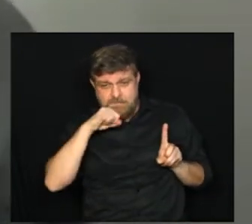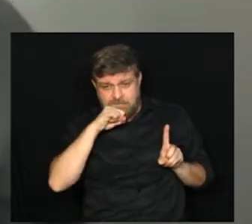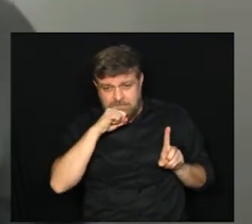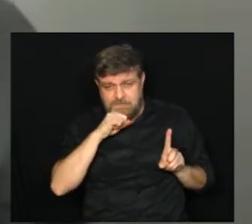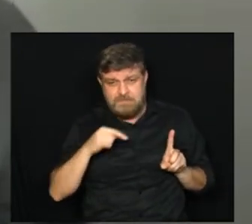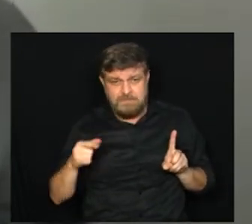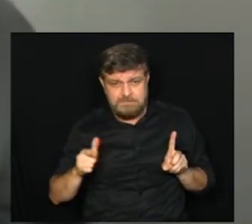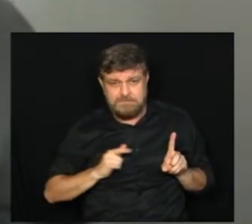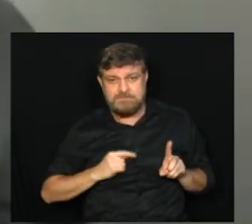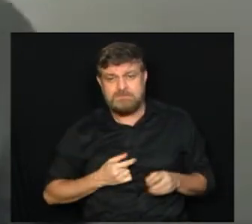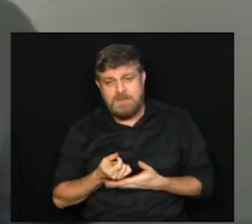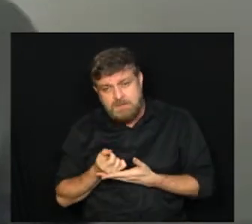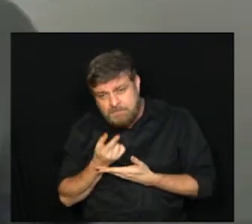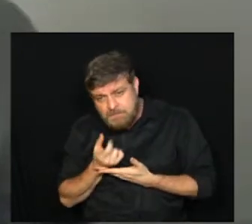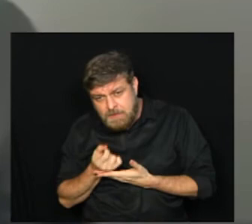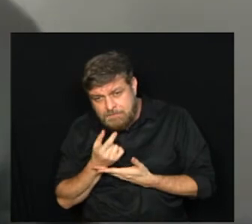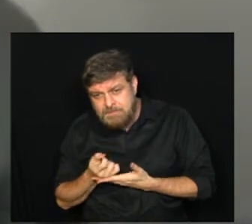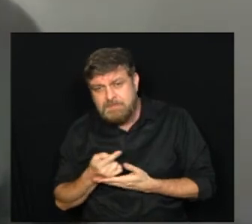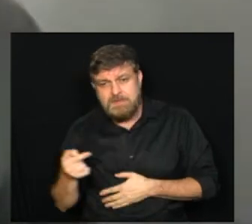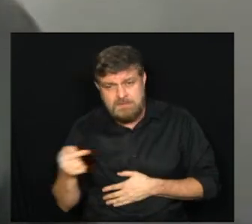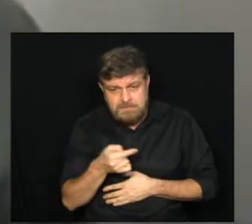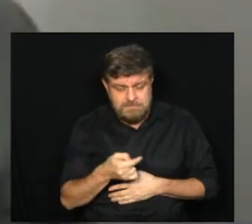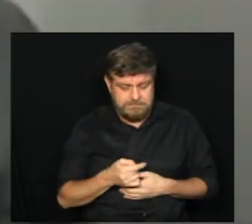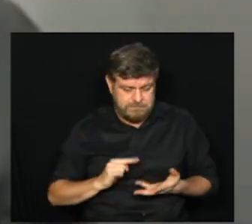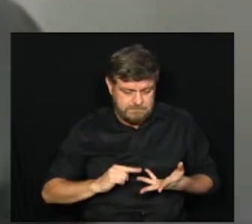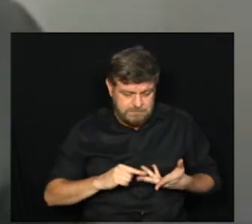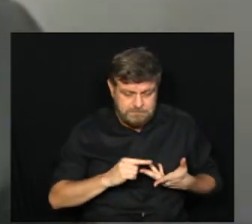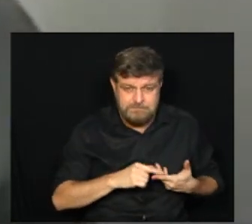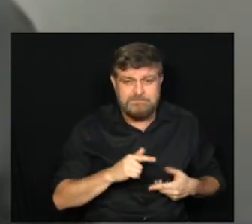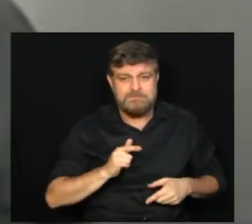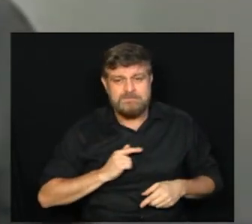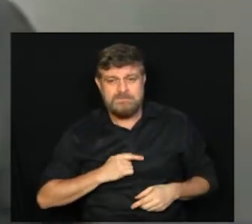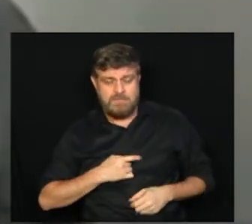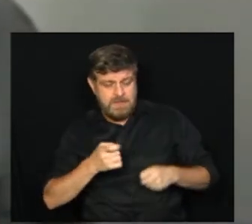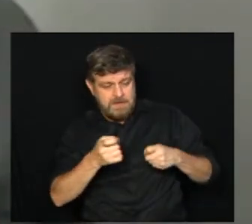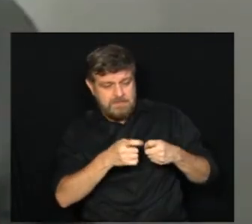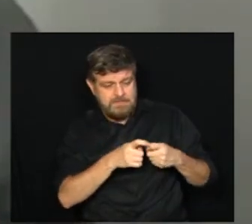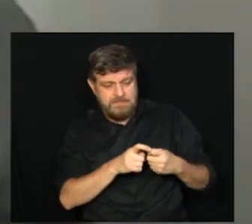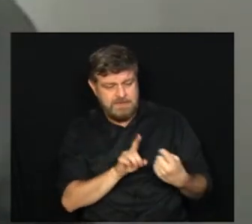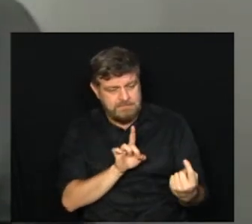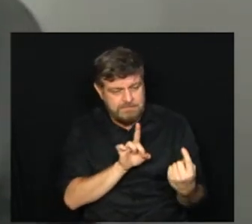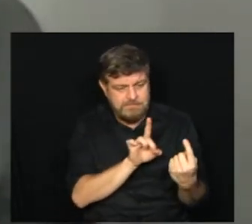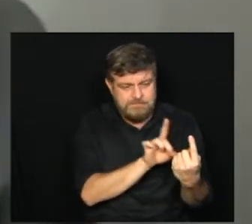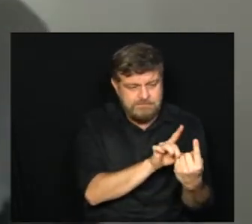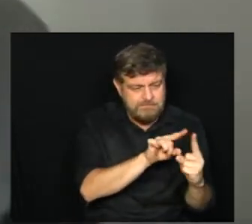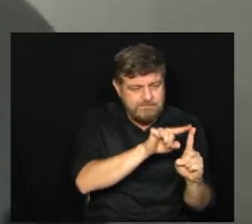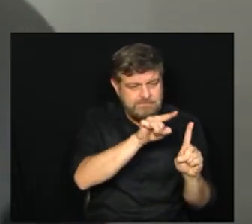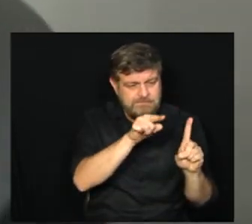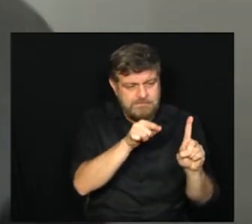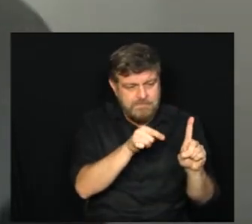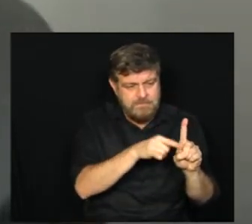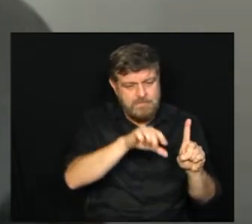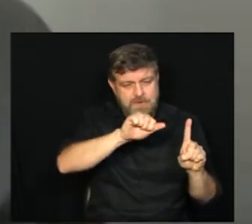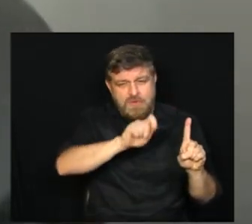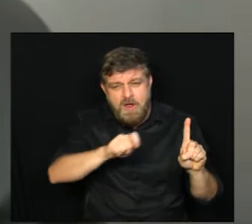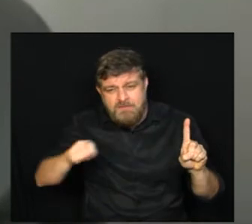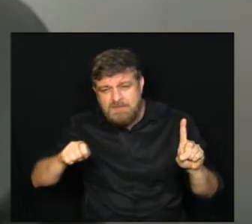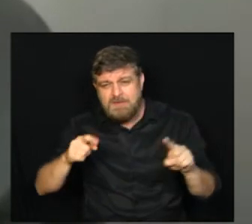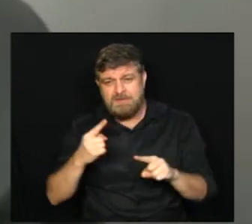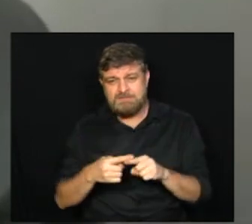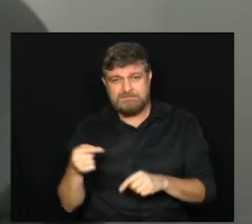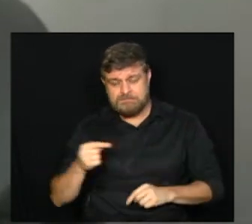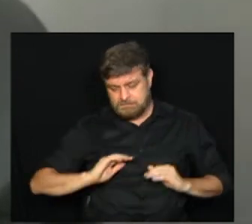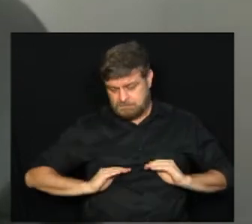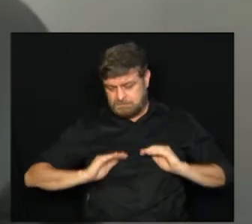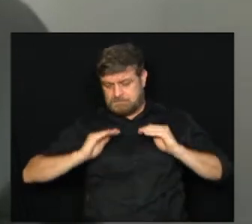com vitaminas que ela precisa, ferro, atendimento médico, acompanhamento, porque faltou, enquanto a criança está